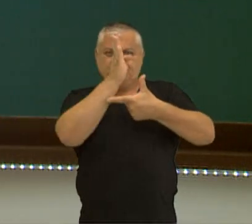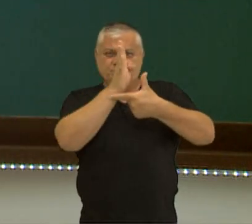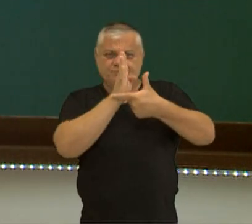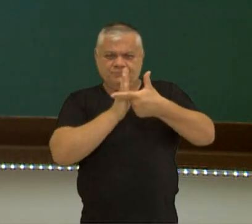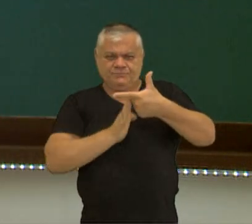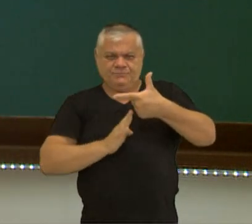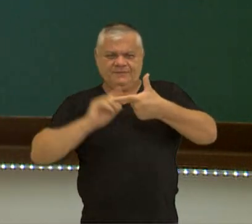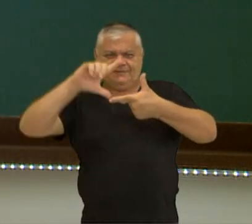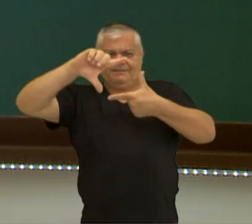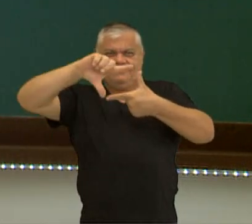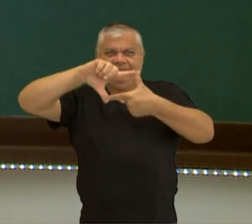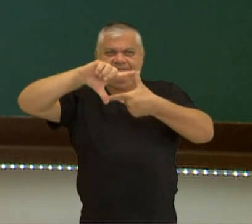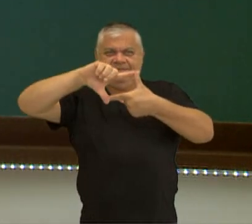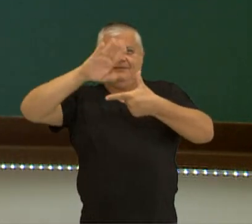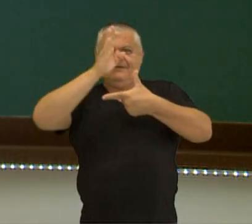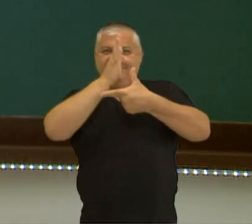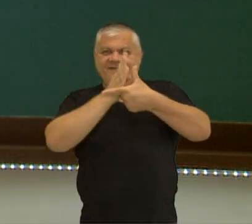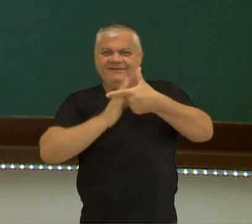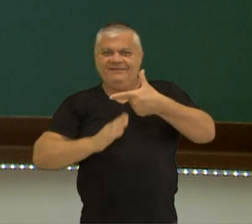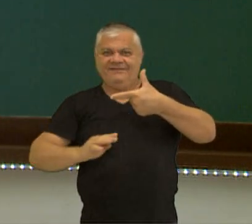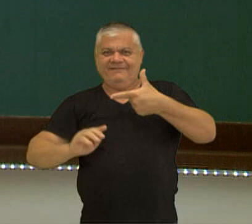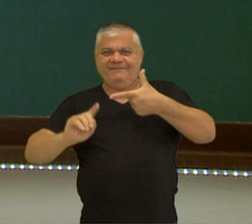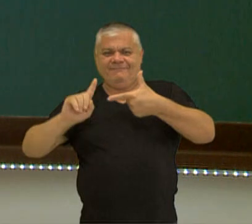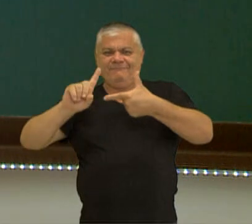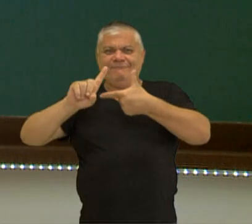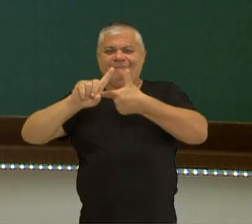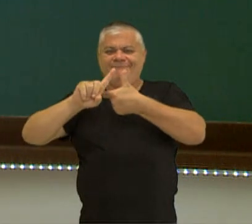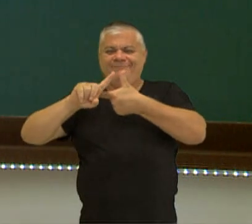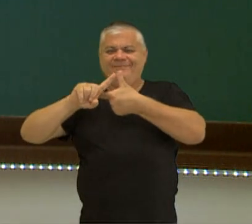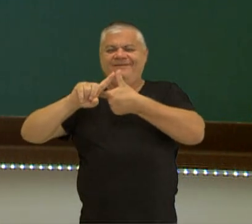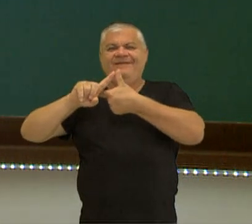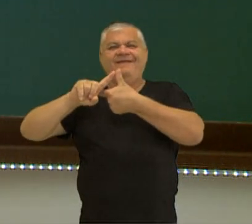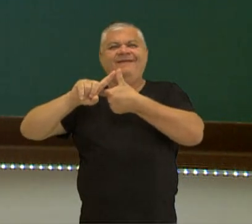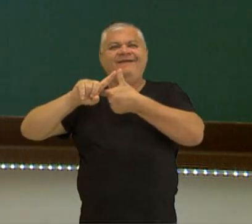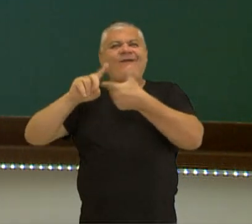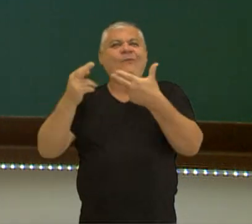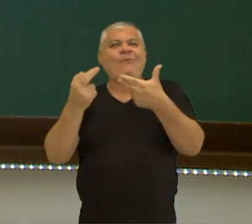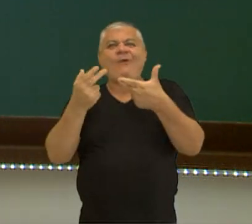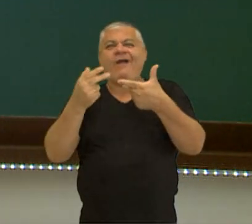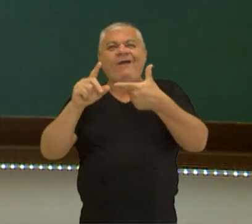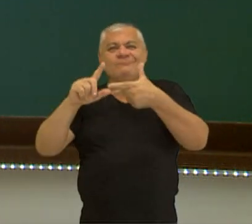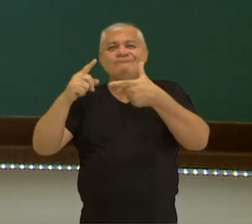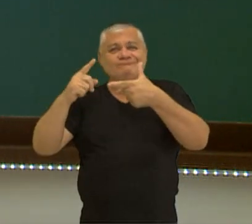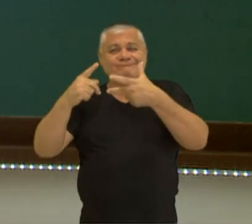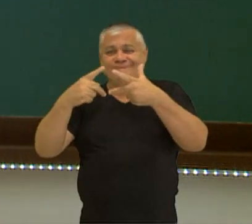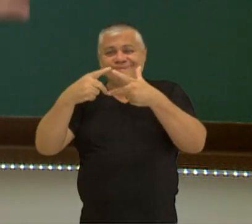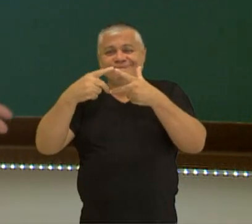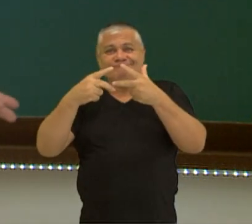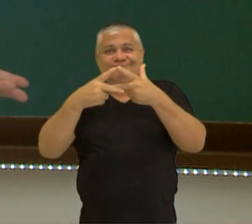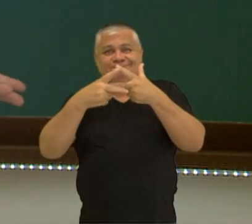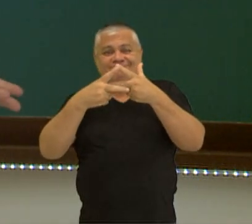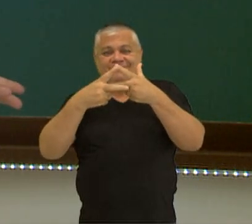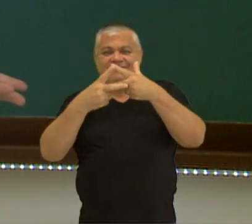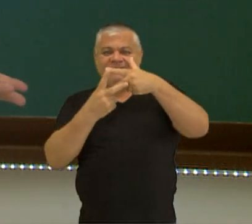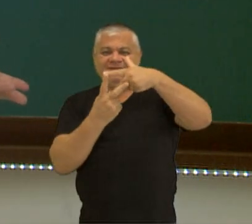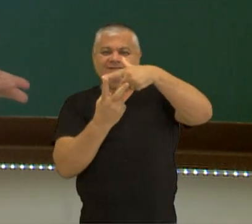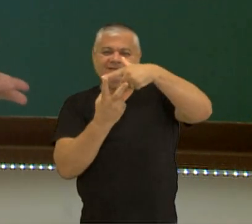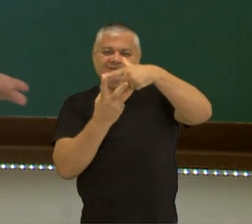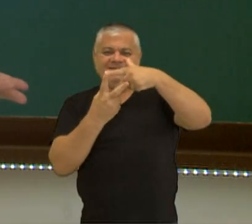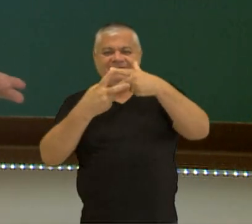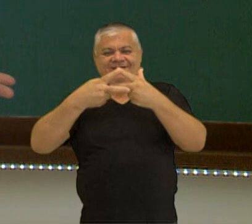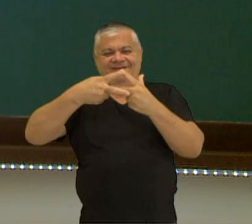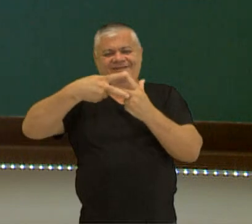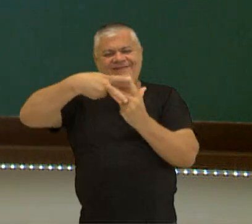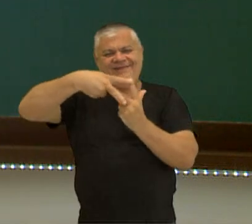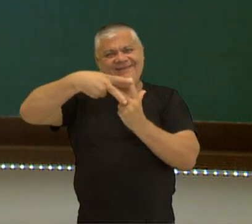que esse triângulozinho que vai formar, ele não completa exatamente esse triângulo que está aqui do outro lado, e vai formar um retângulo, não vai formar